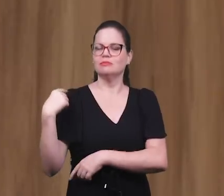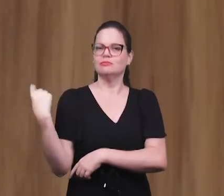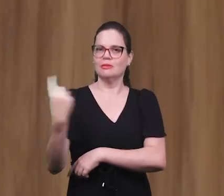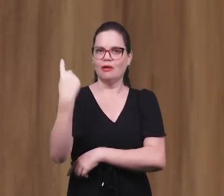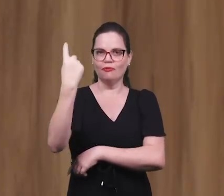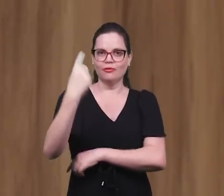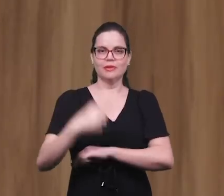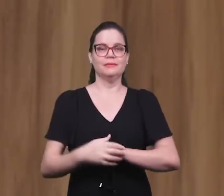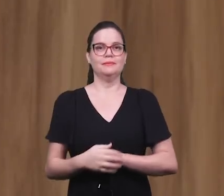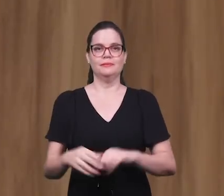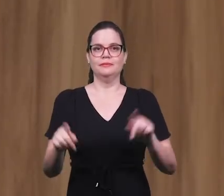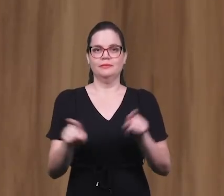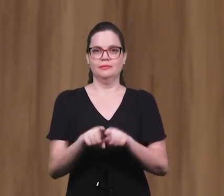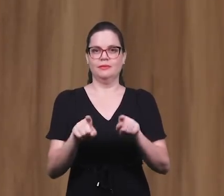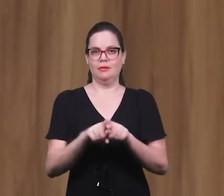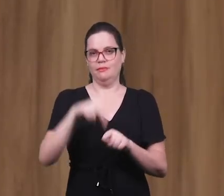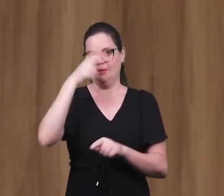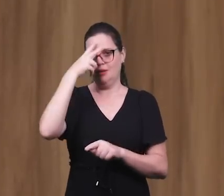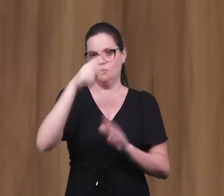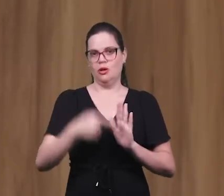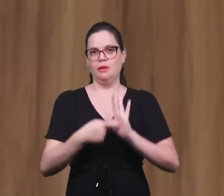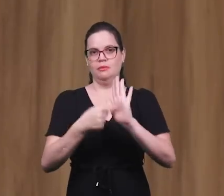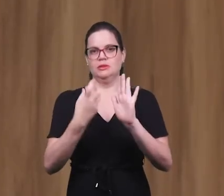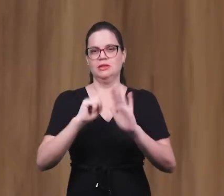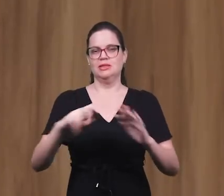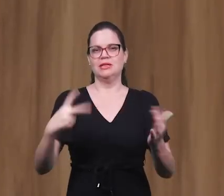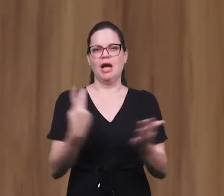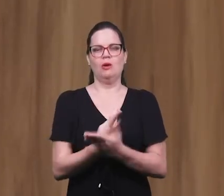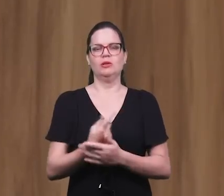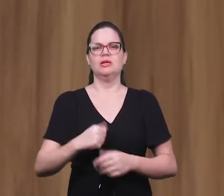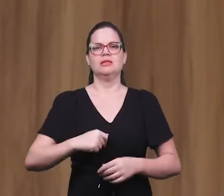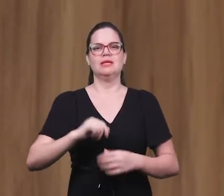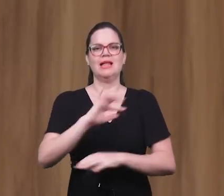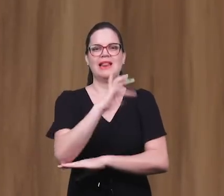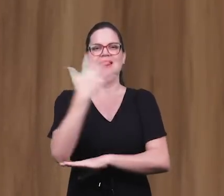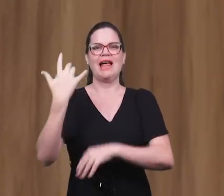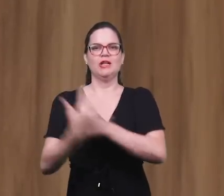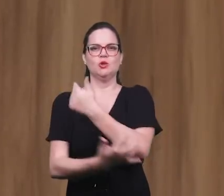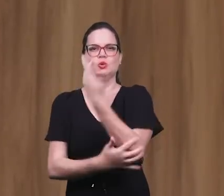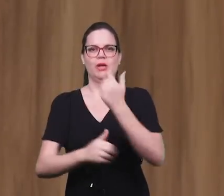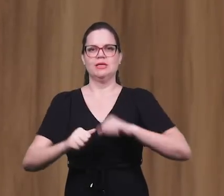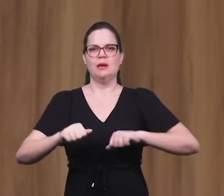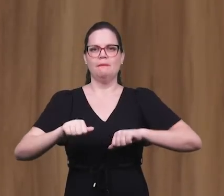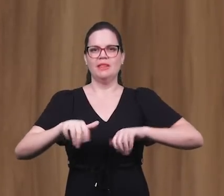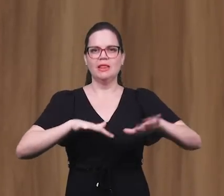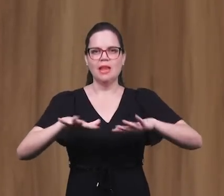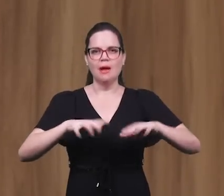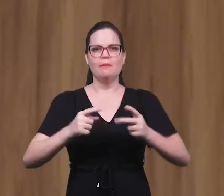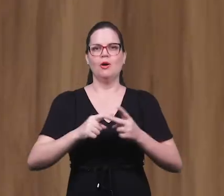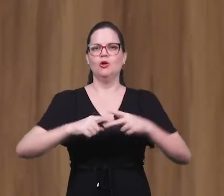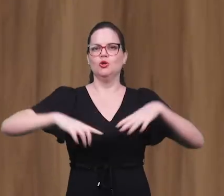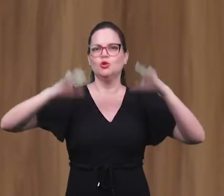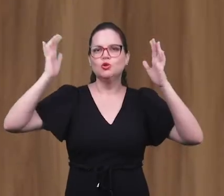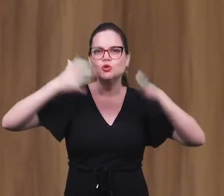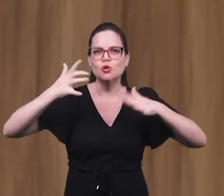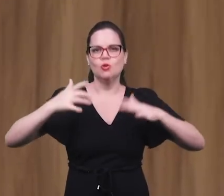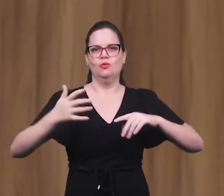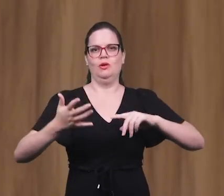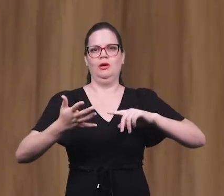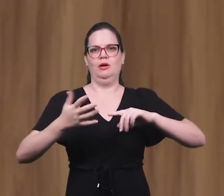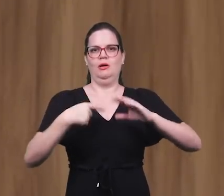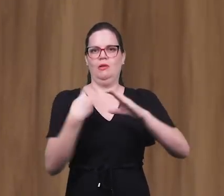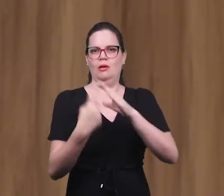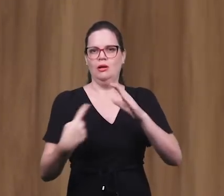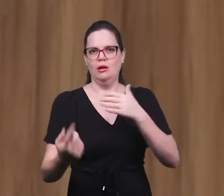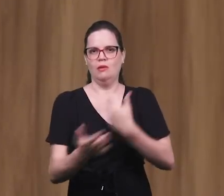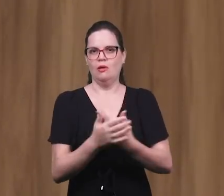que qualquer incidente que ocorresse com a natureza, terremoto, qualquer coisa, ocupava os cristãos. Você vê só, se acontecesse